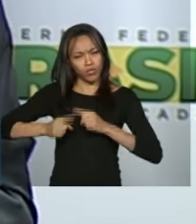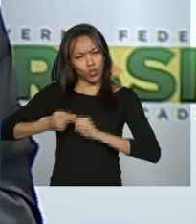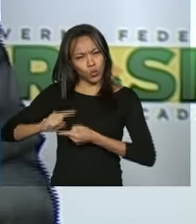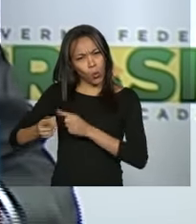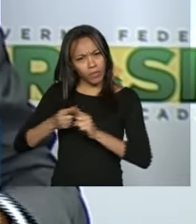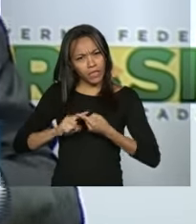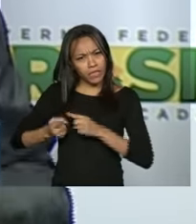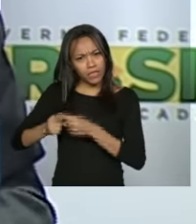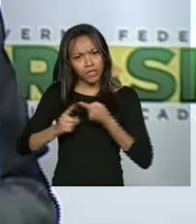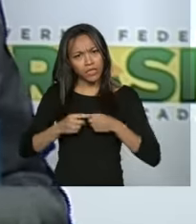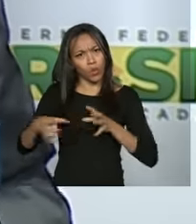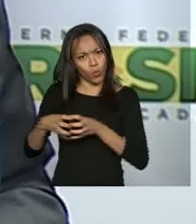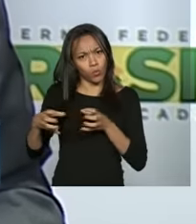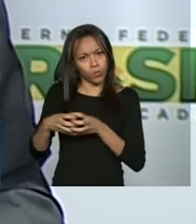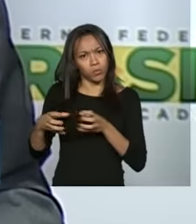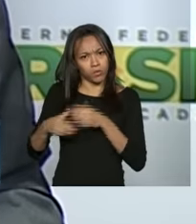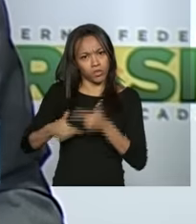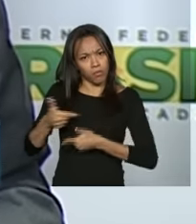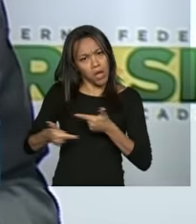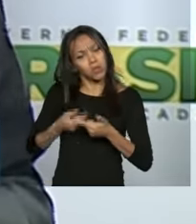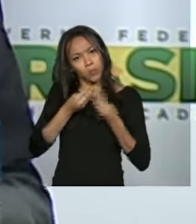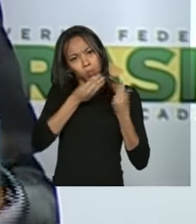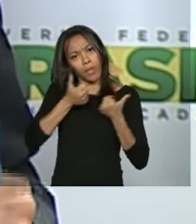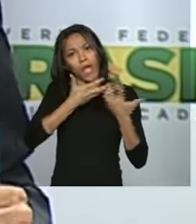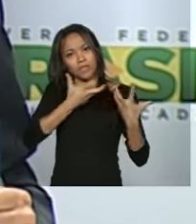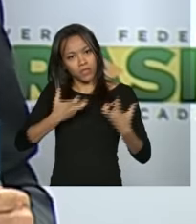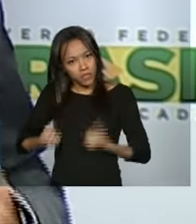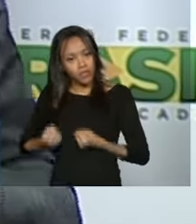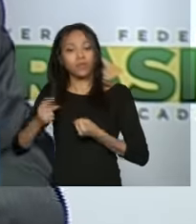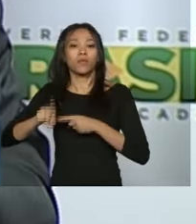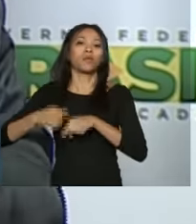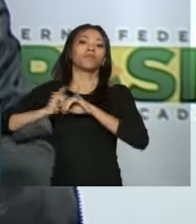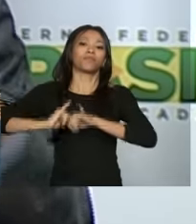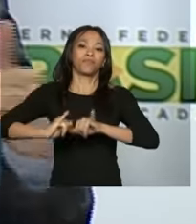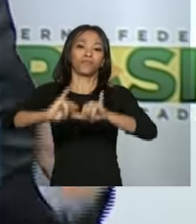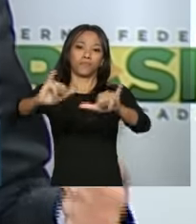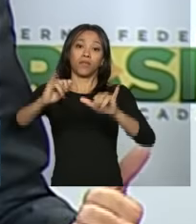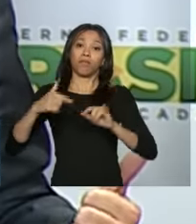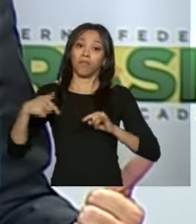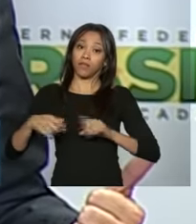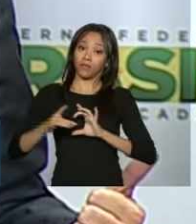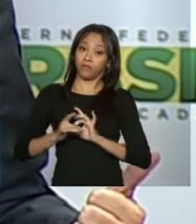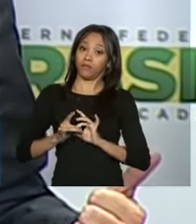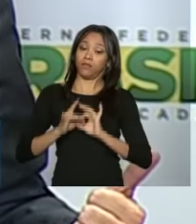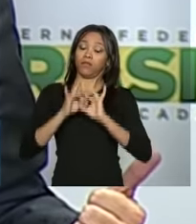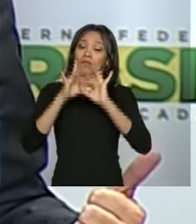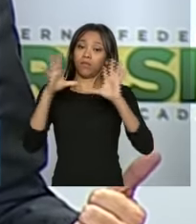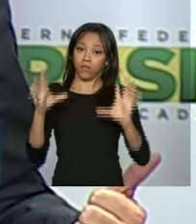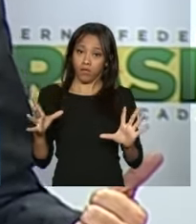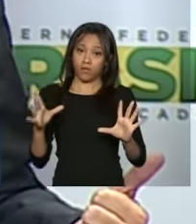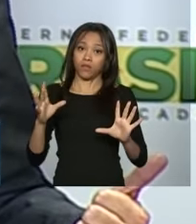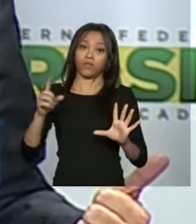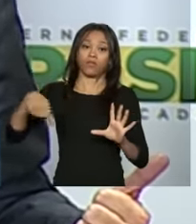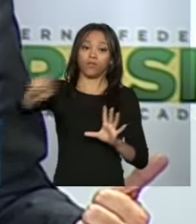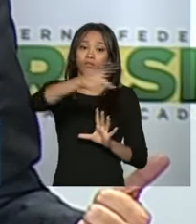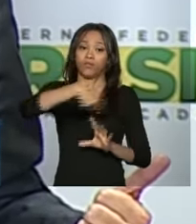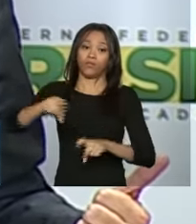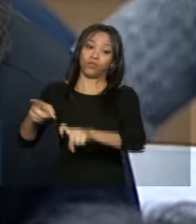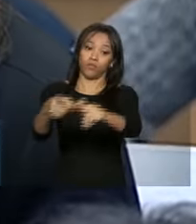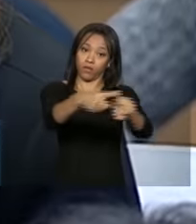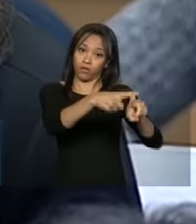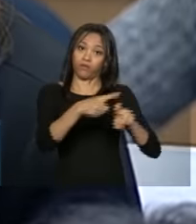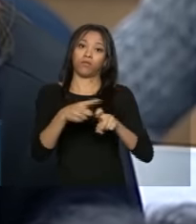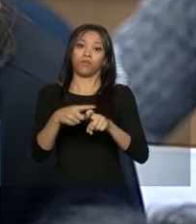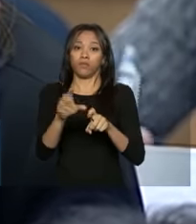regulam fazem regulação clínica para que eles sejam executados mas fica uma margem de liberdade maior pro profissional Claro que ele assume a